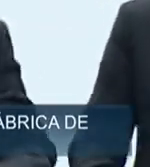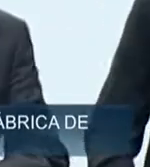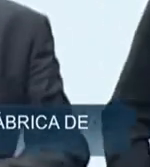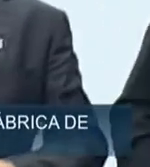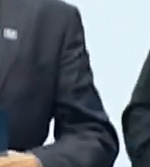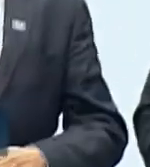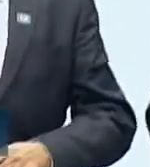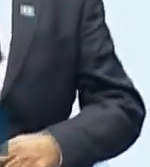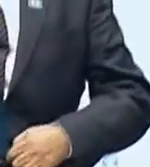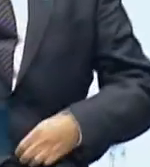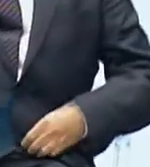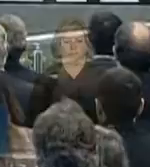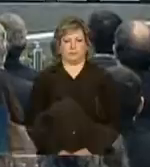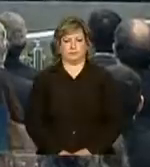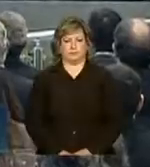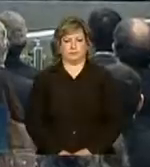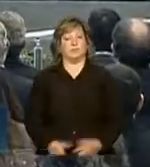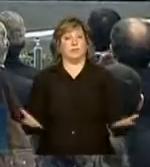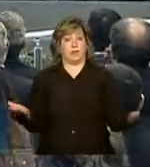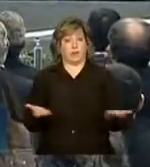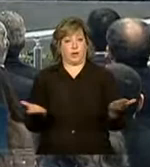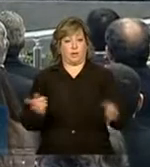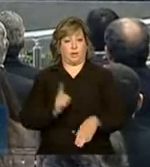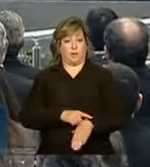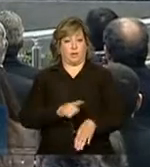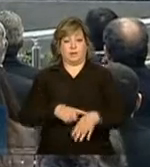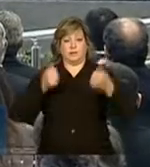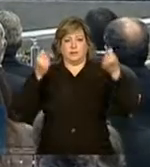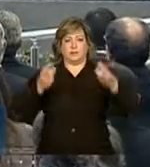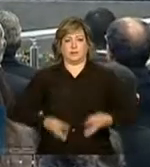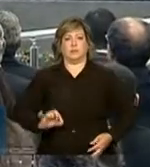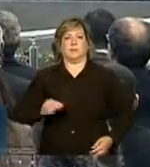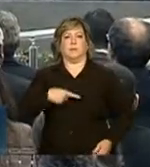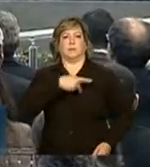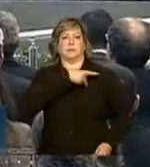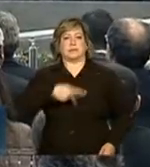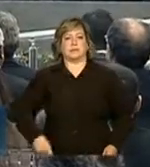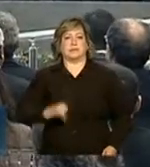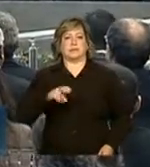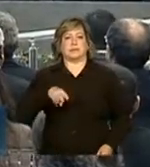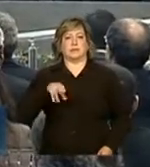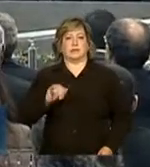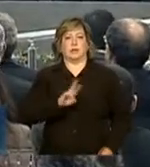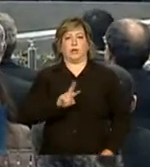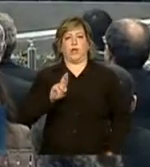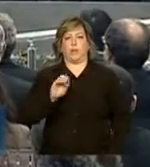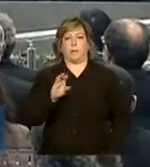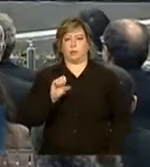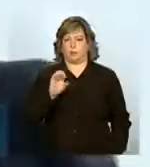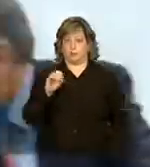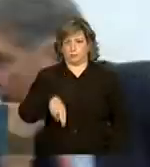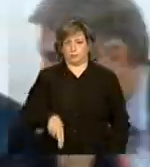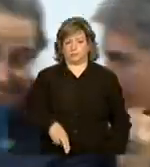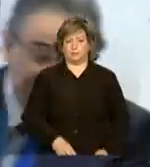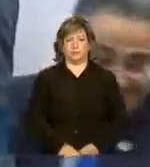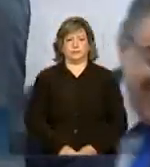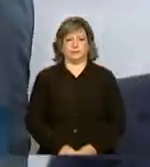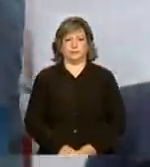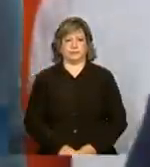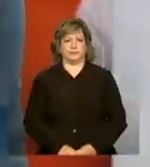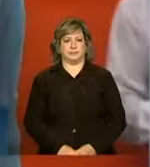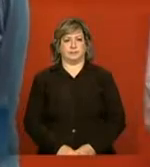Neste momento, ouviremos as palavras do presidente do Grupo Ortenga e presidente da CNI, Robson Andrade.